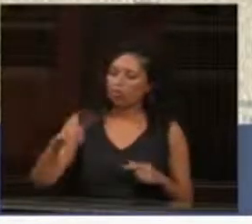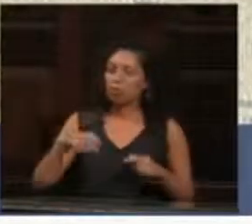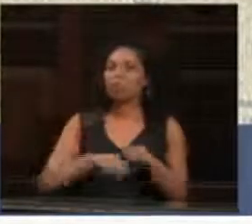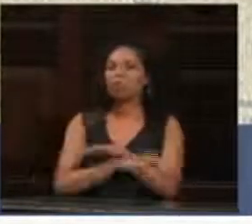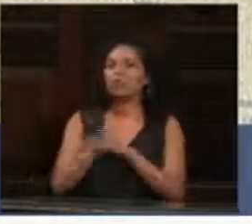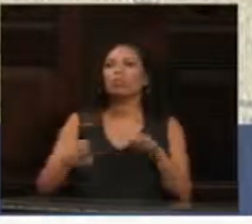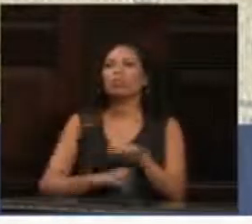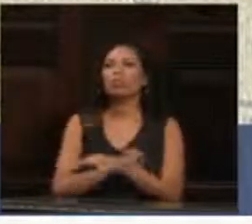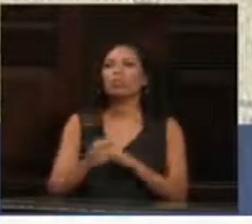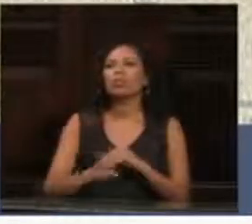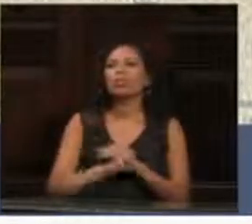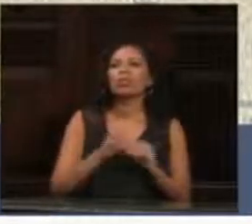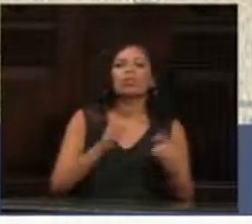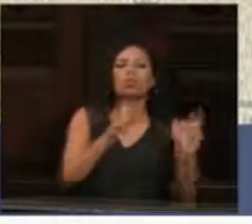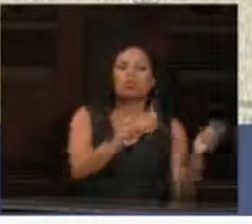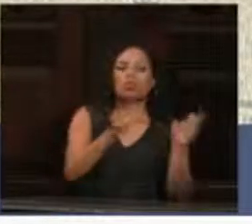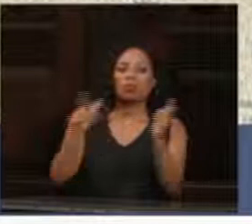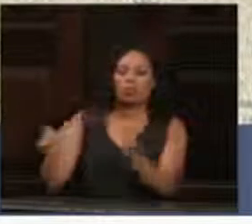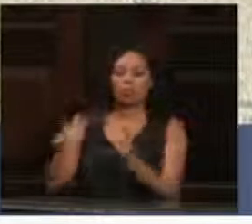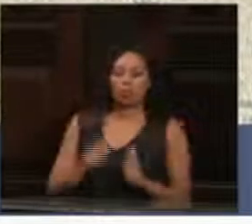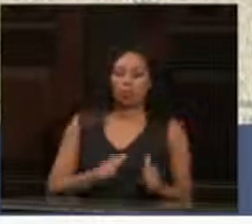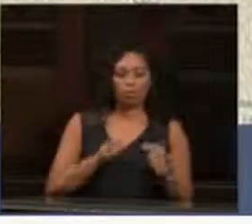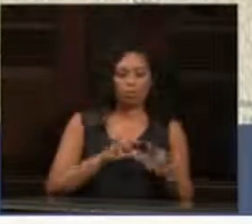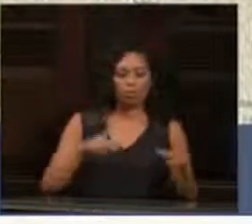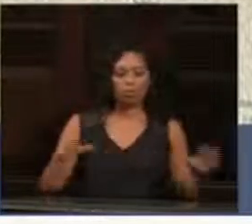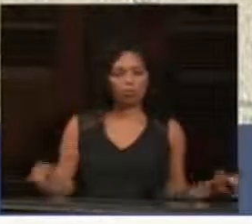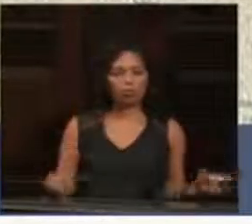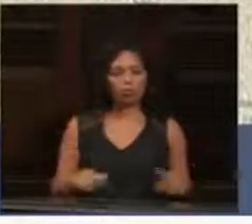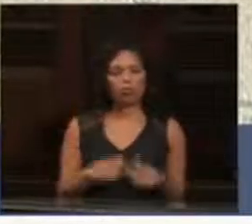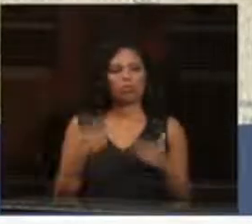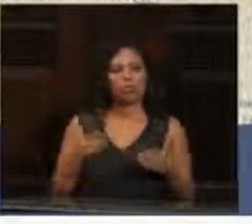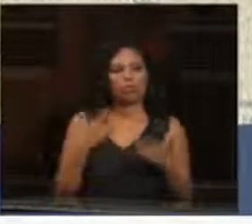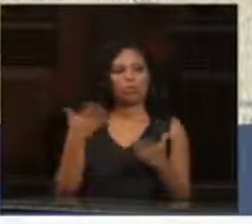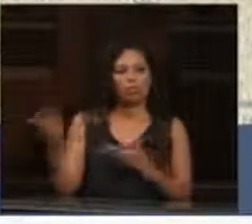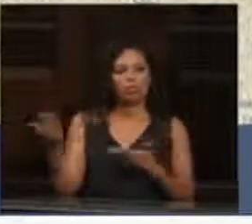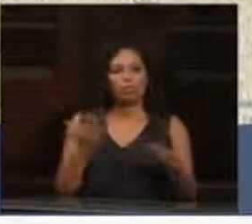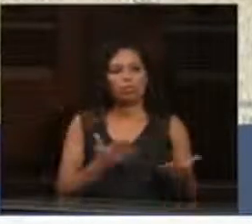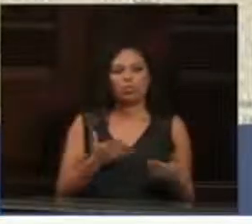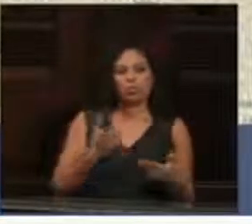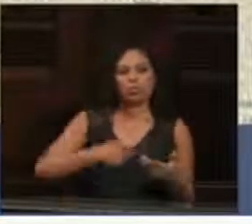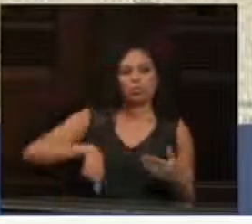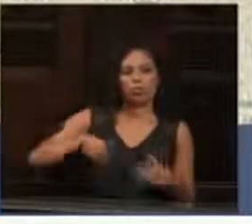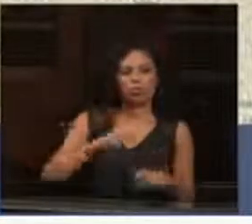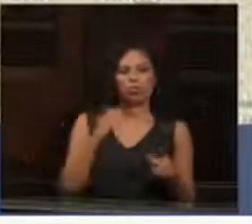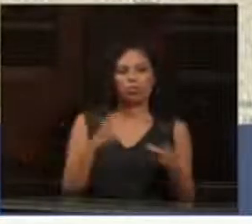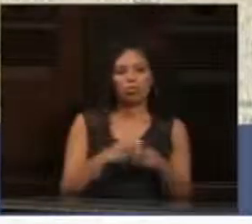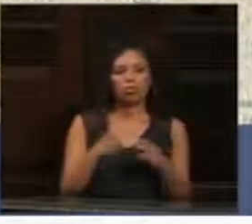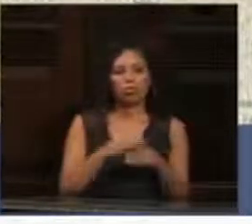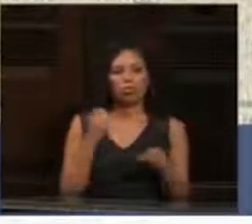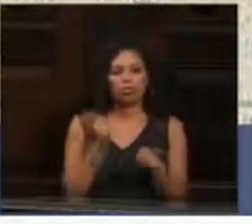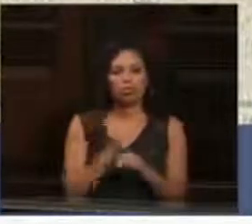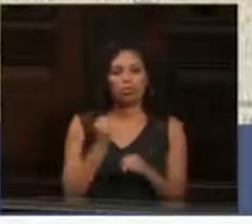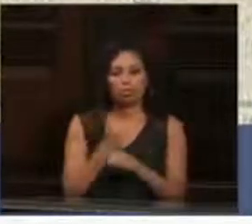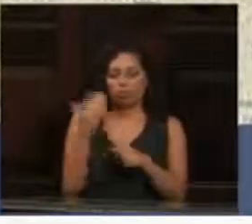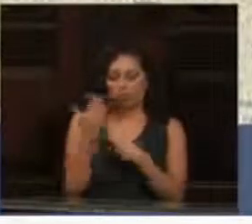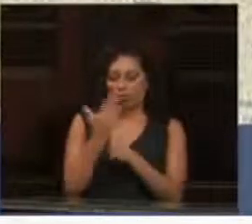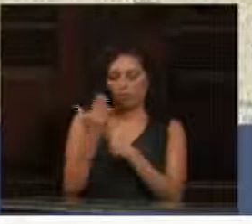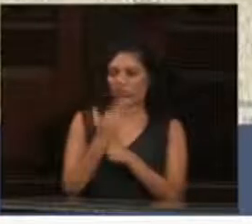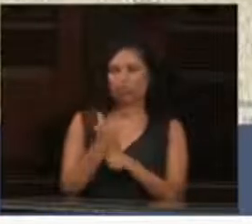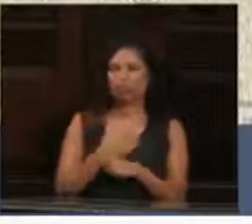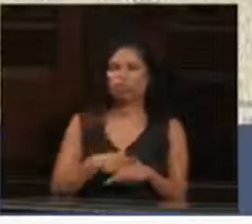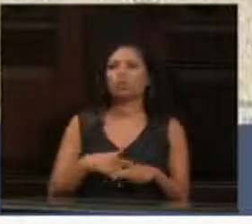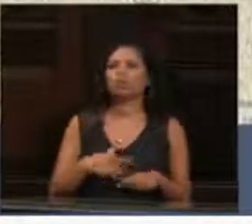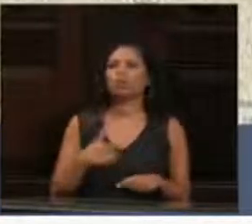Espírito Santo, com aqueles problemas das barragens. Então, eu quero pedir a Vossa Excelência que, como presidente da Comissão de Obras, nos ajude também nessa